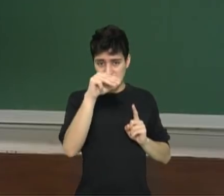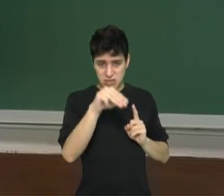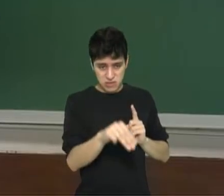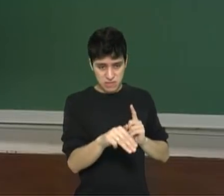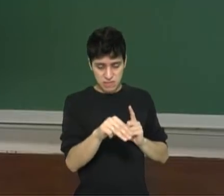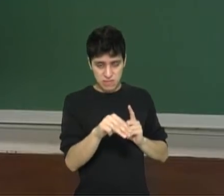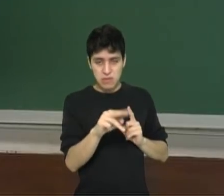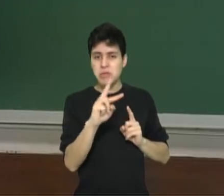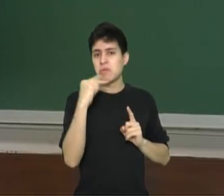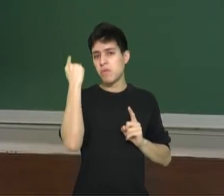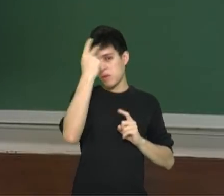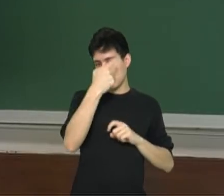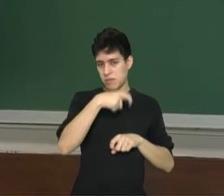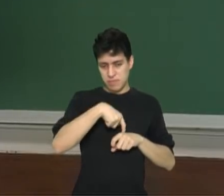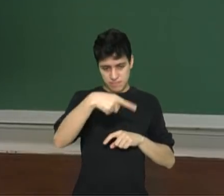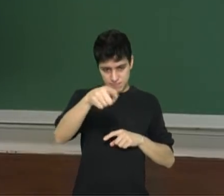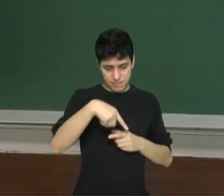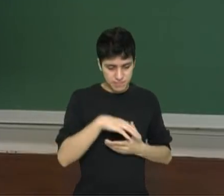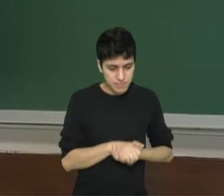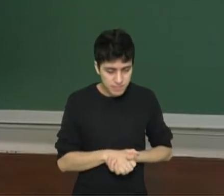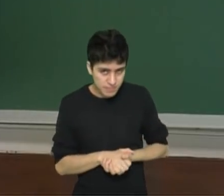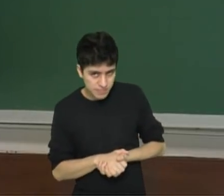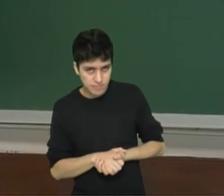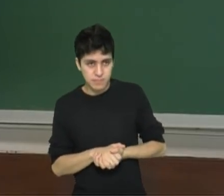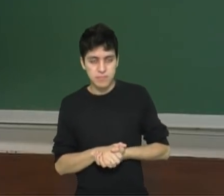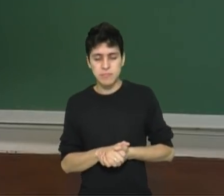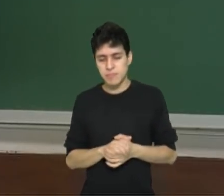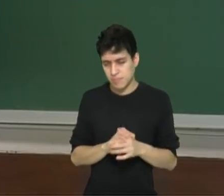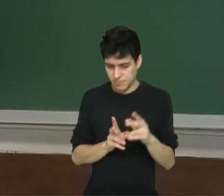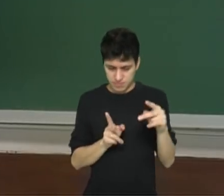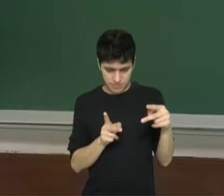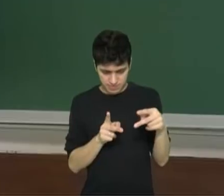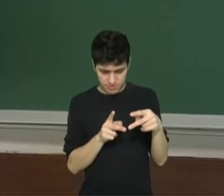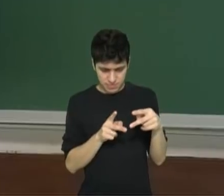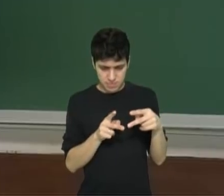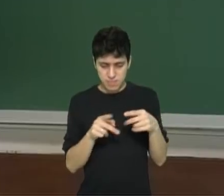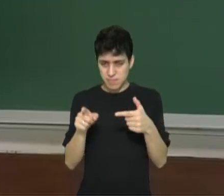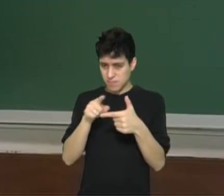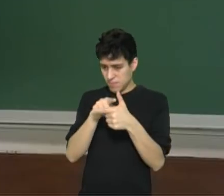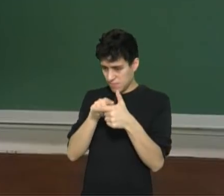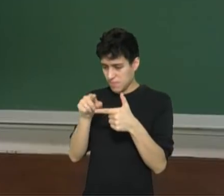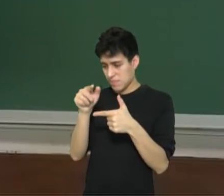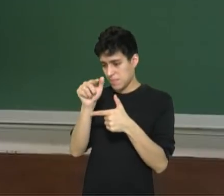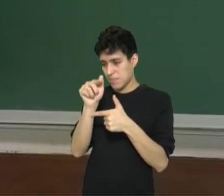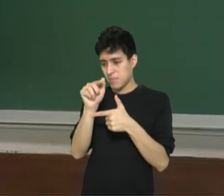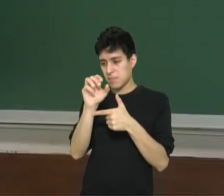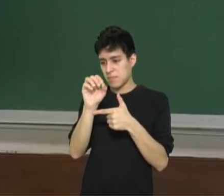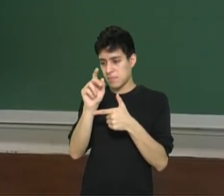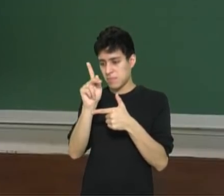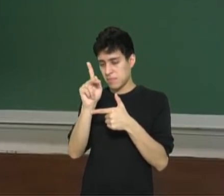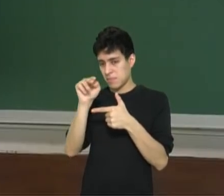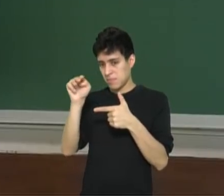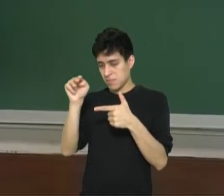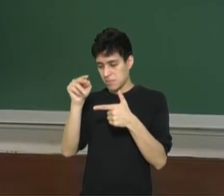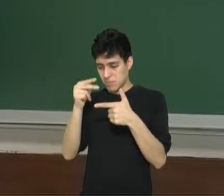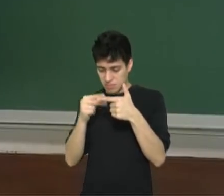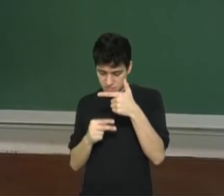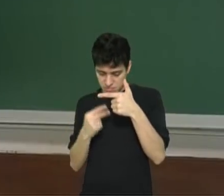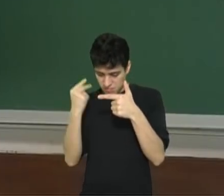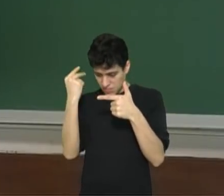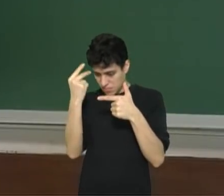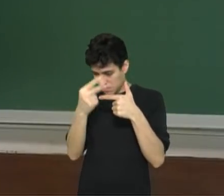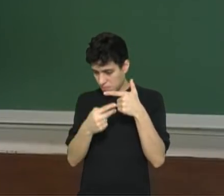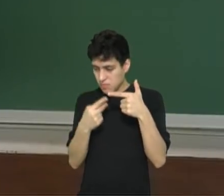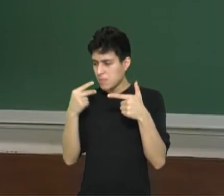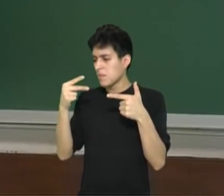horas. Né? Então, se a gente pegar esses dois dados e dividir 70 km em 2 horas, a gente